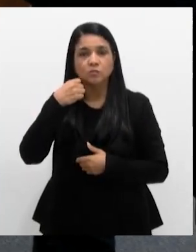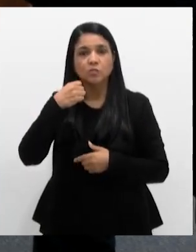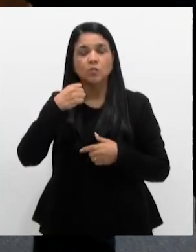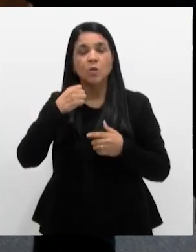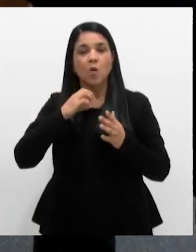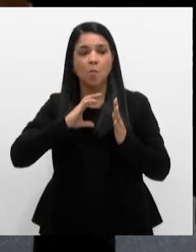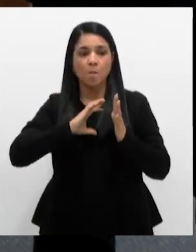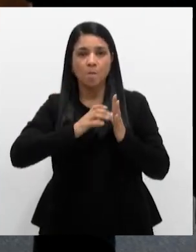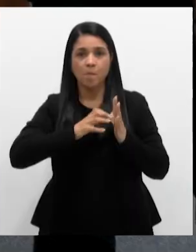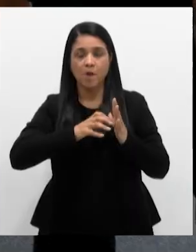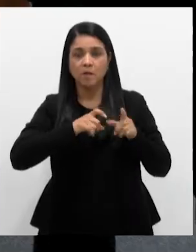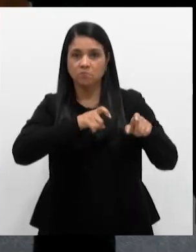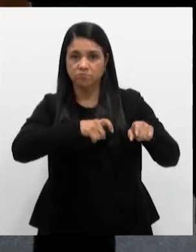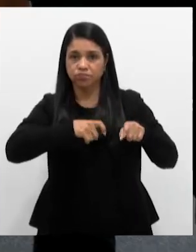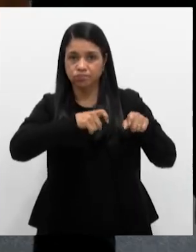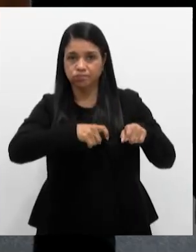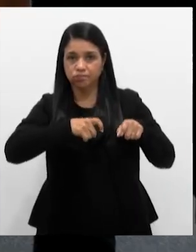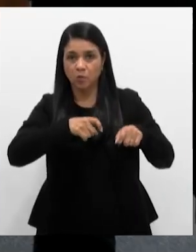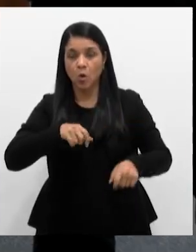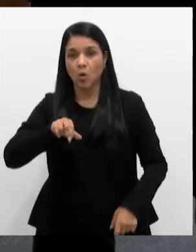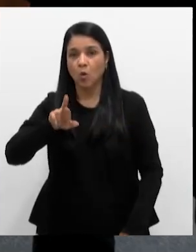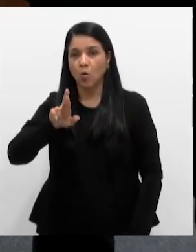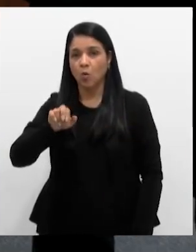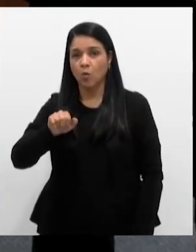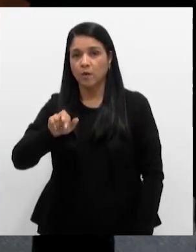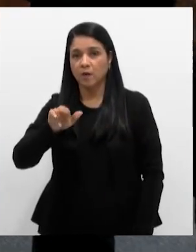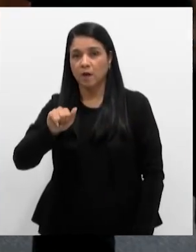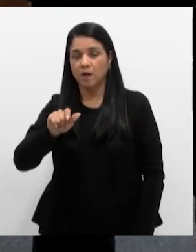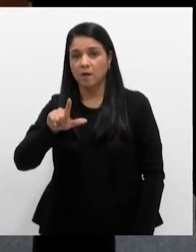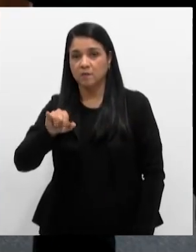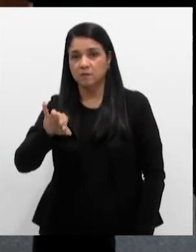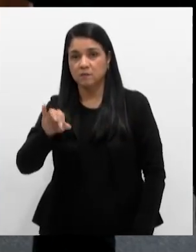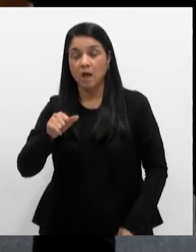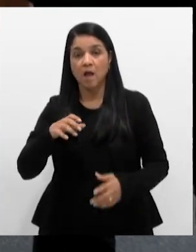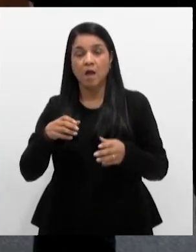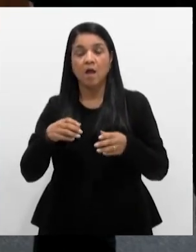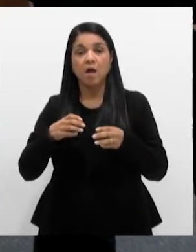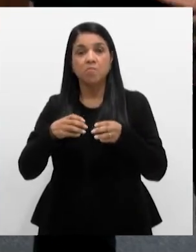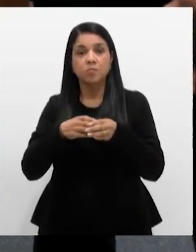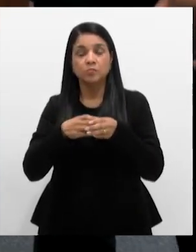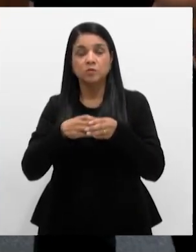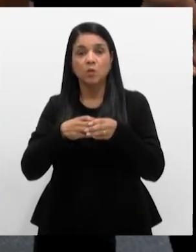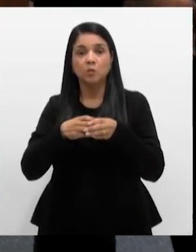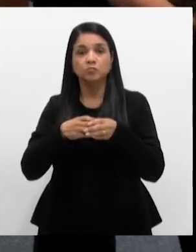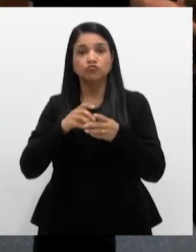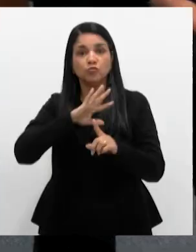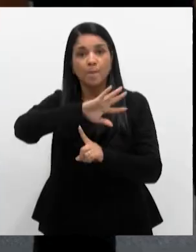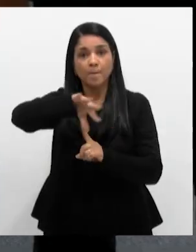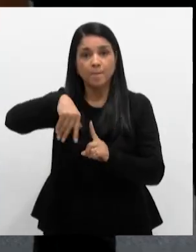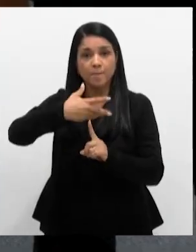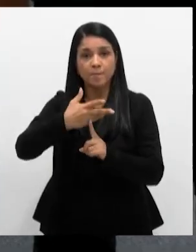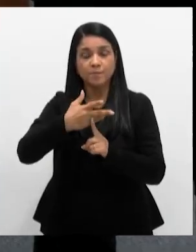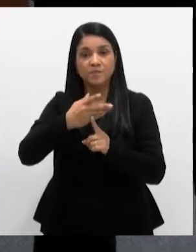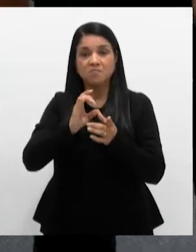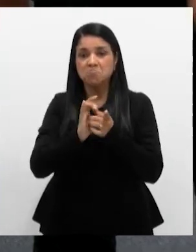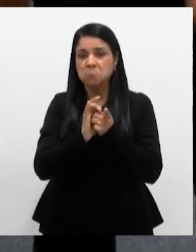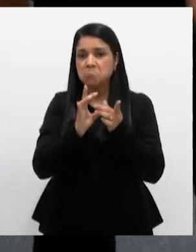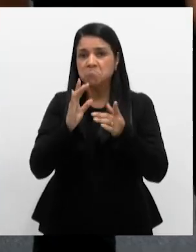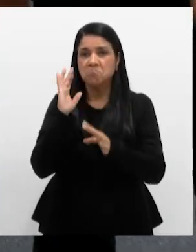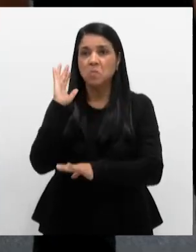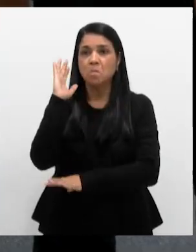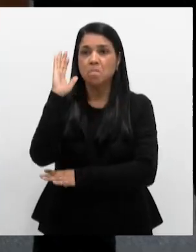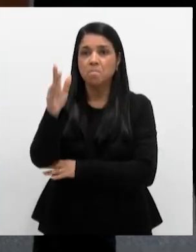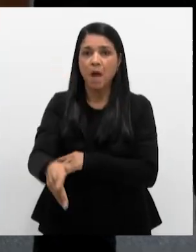ruralista, aprovar na Comissão de Meio Ambiente um projeto de lei que vai garantir esse autolicenciamento, que nada mais é